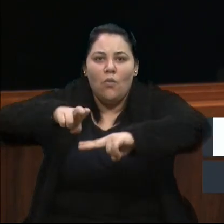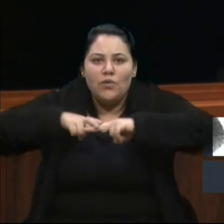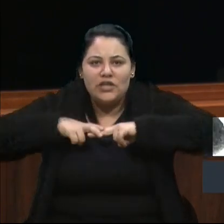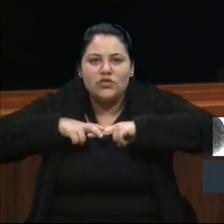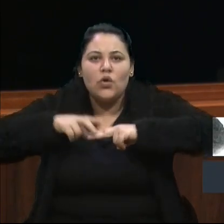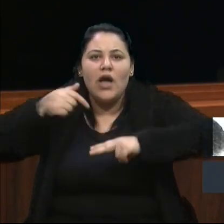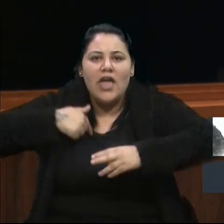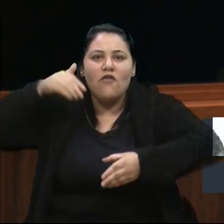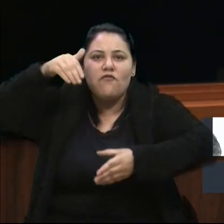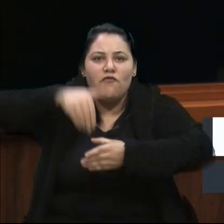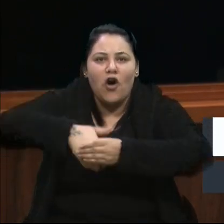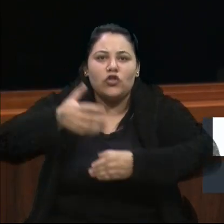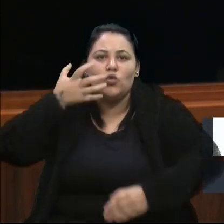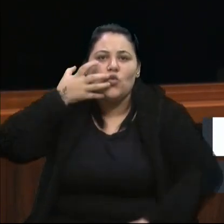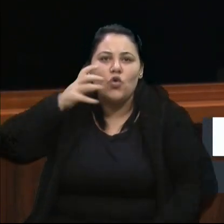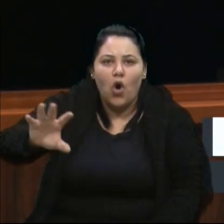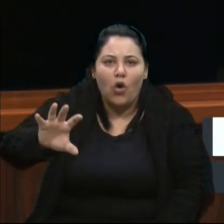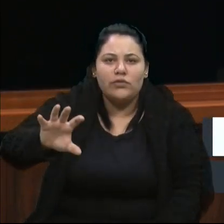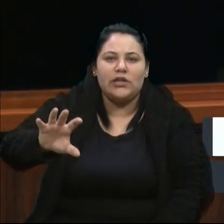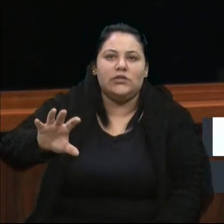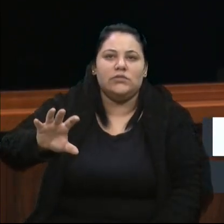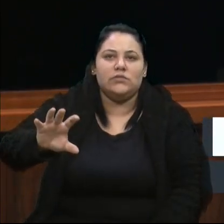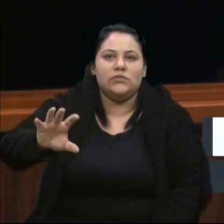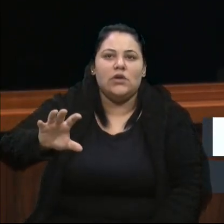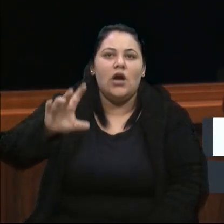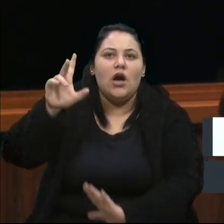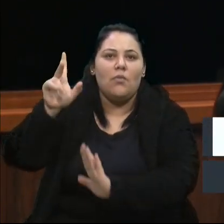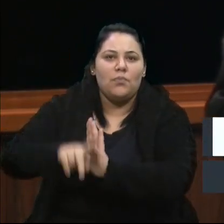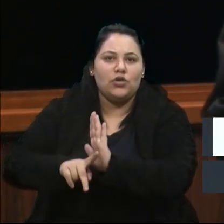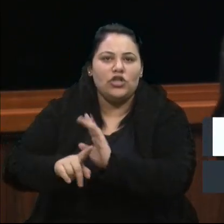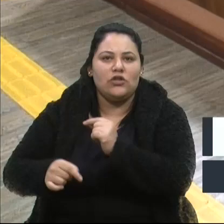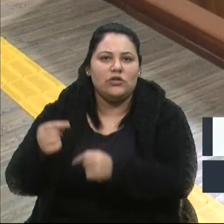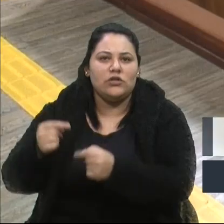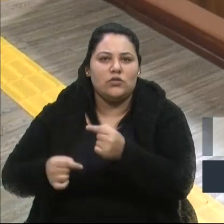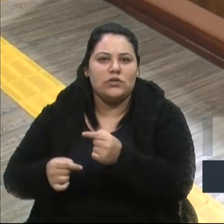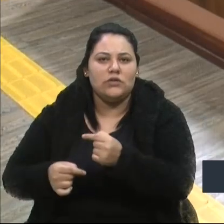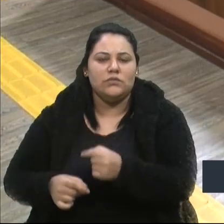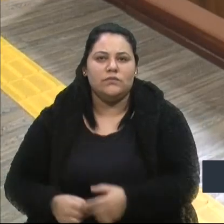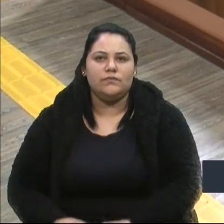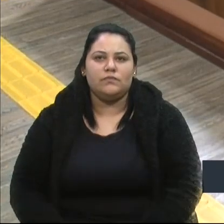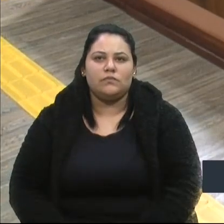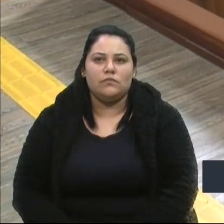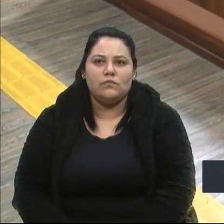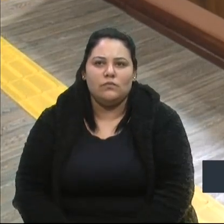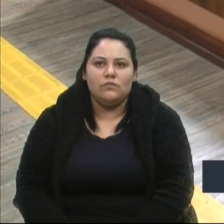nós votaremos contra ao projeto em discussão. Obrigado, Júlia.